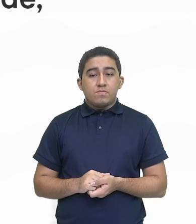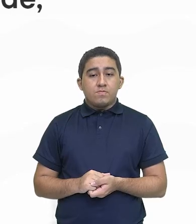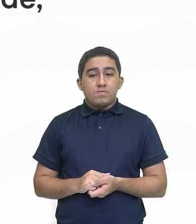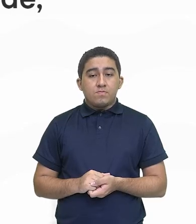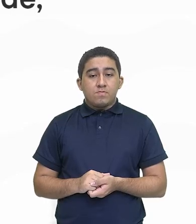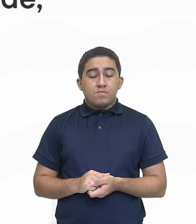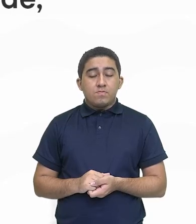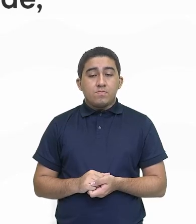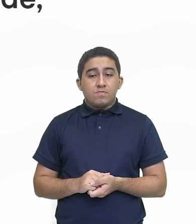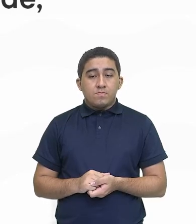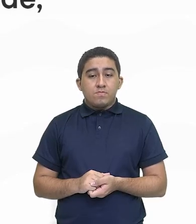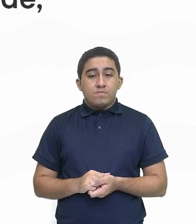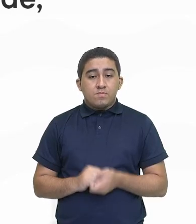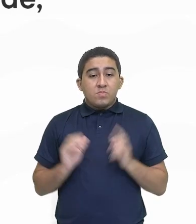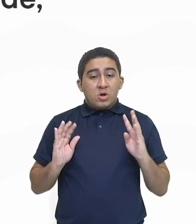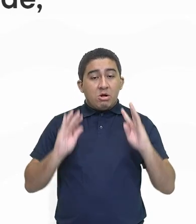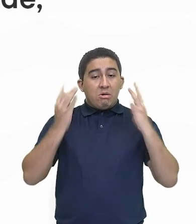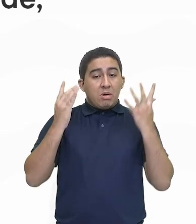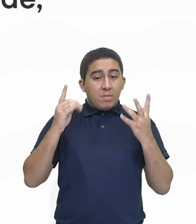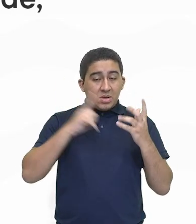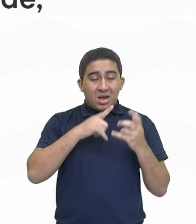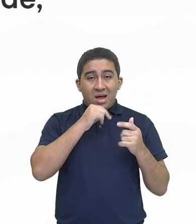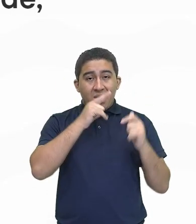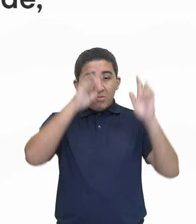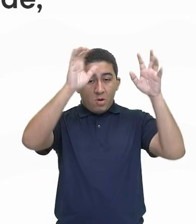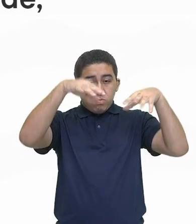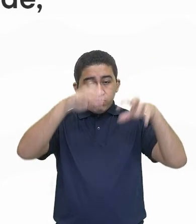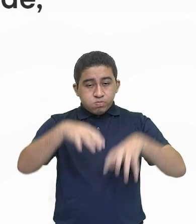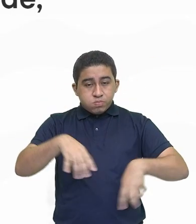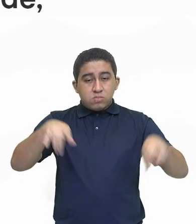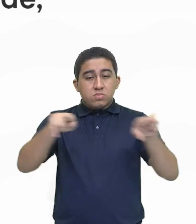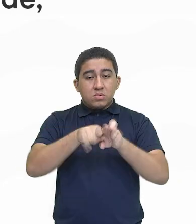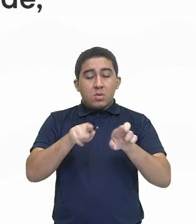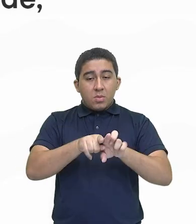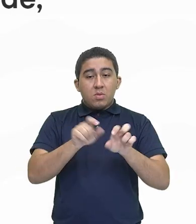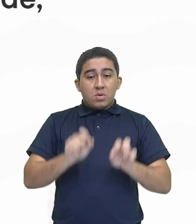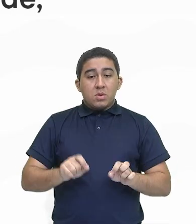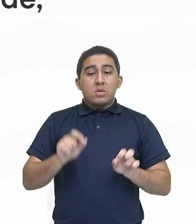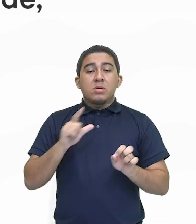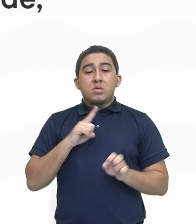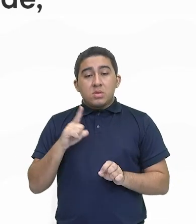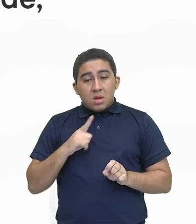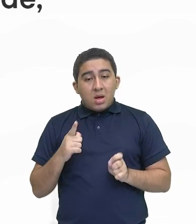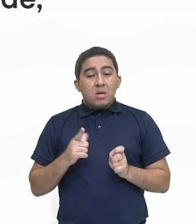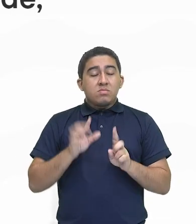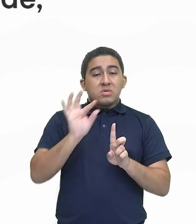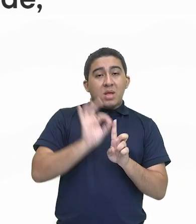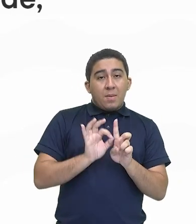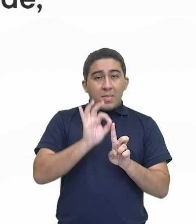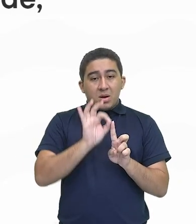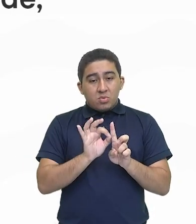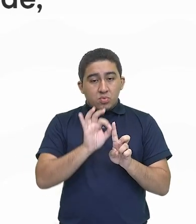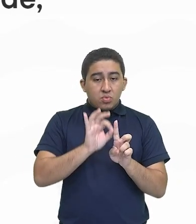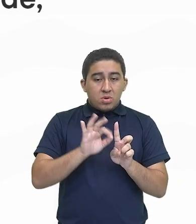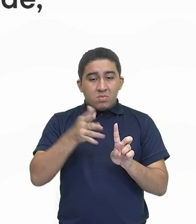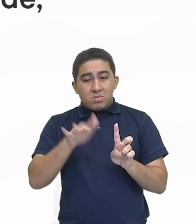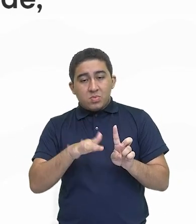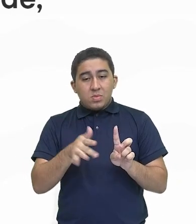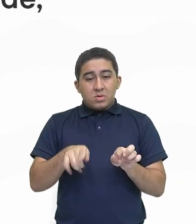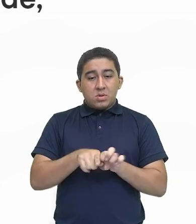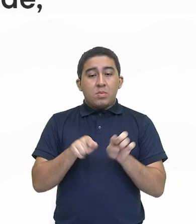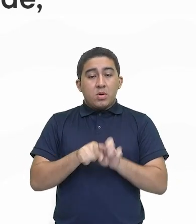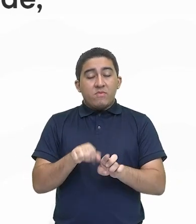o total. Clima tropical úmido, com alta pluviosidade, que são chuvas, temperaturas médias elevadas